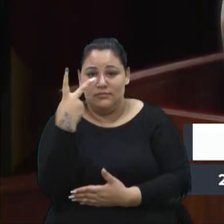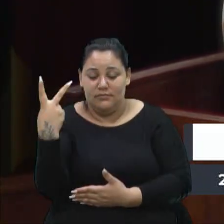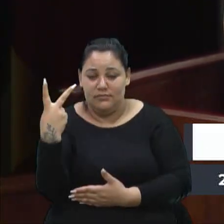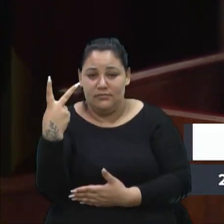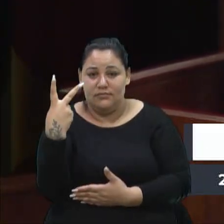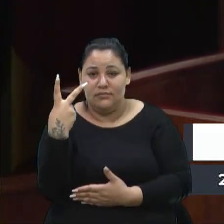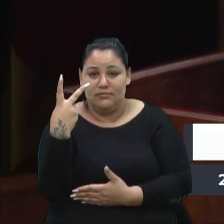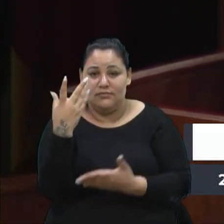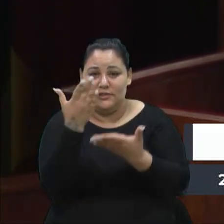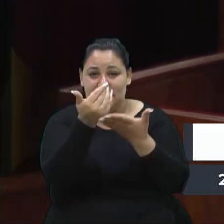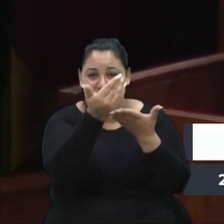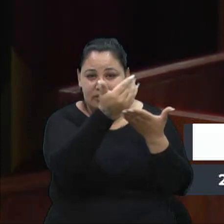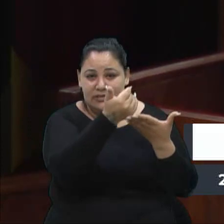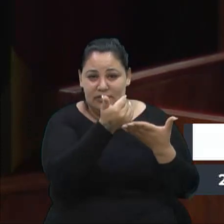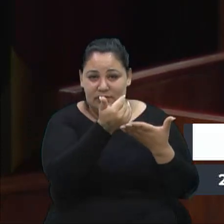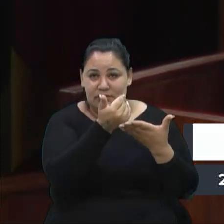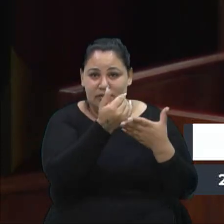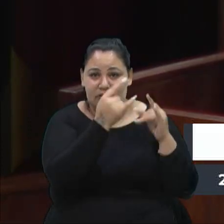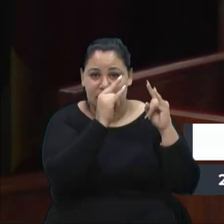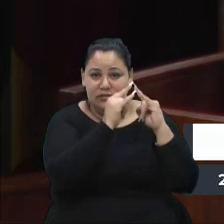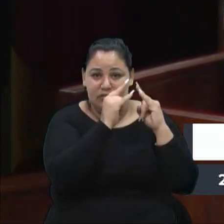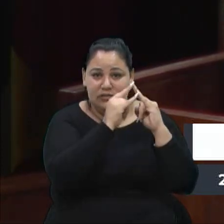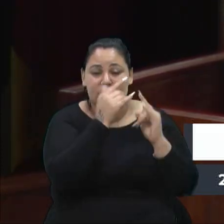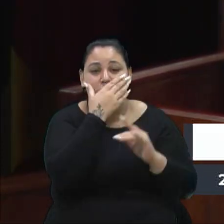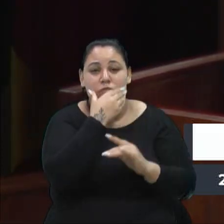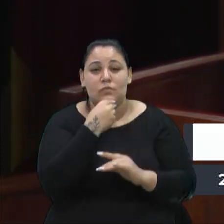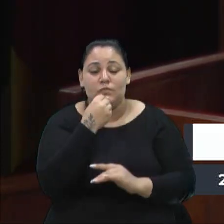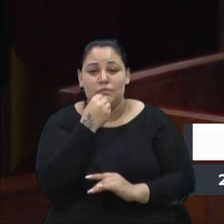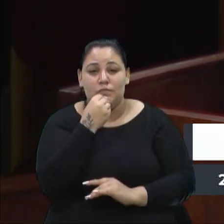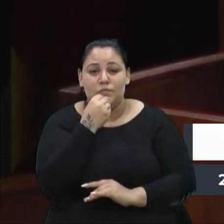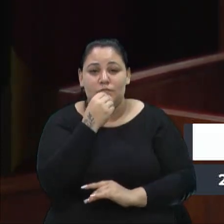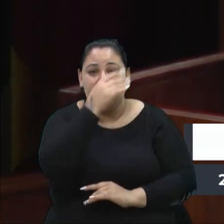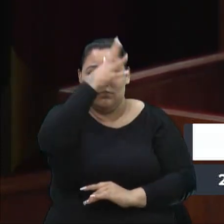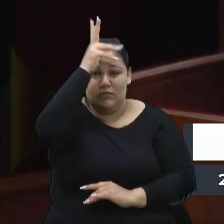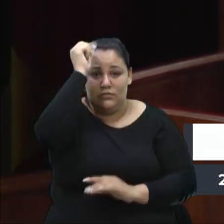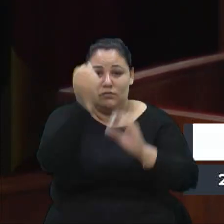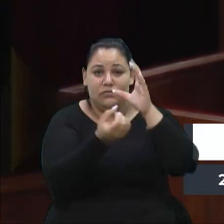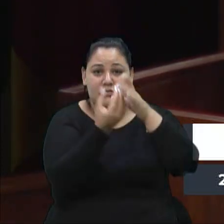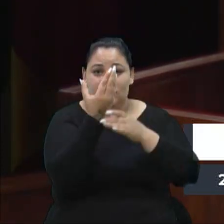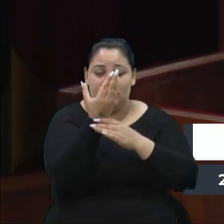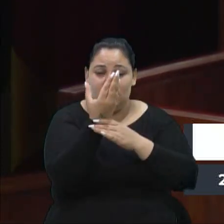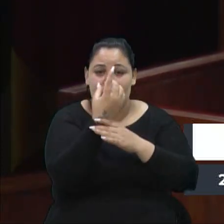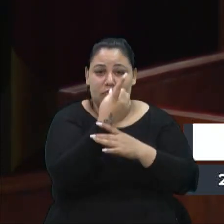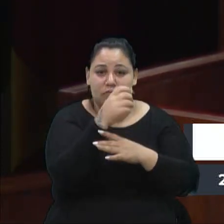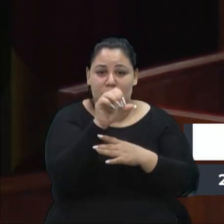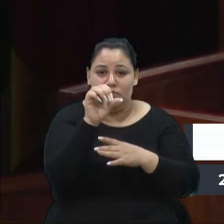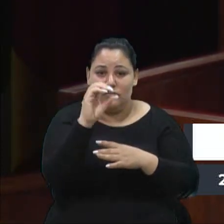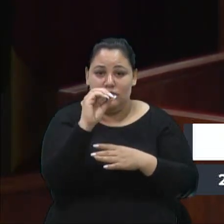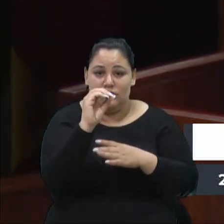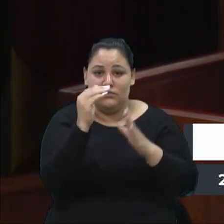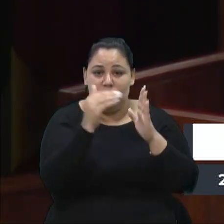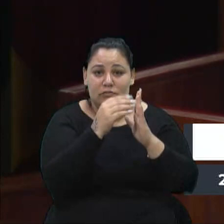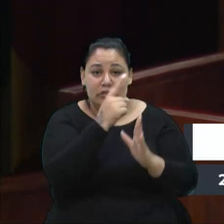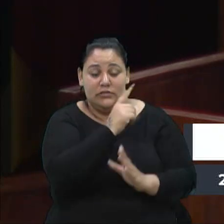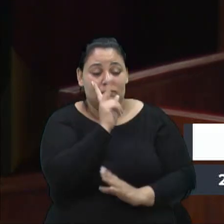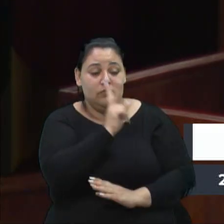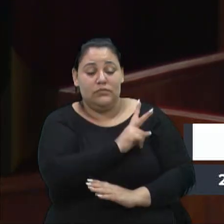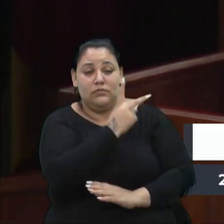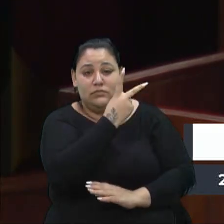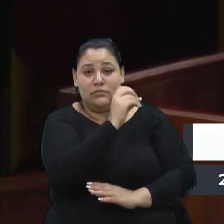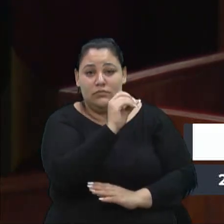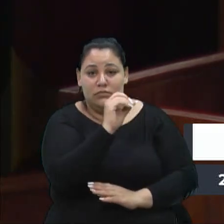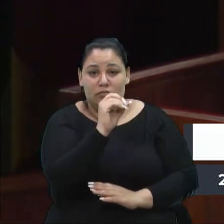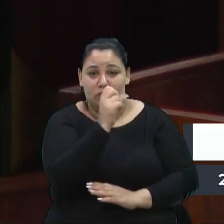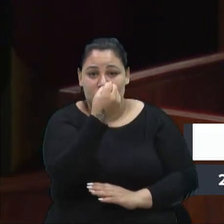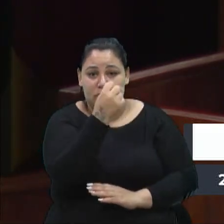dados do Instituto do Homem da Amazônia, o IMAZON, fundado em 1990. Aqui vocês veem que 2008